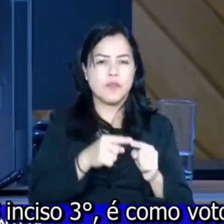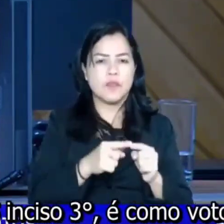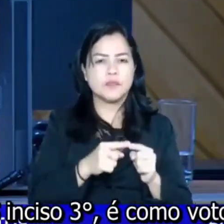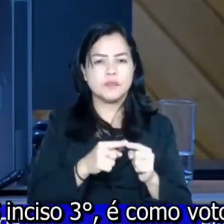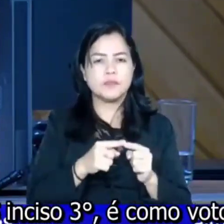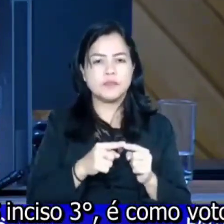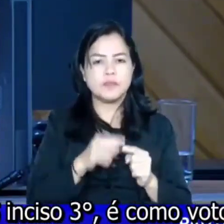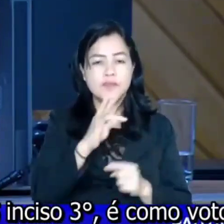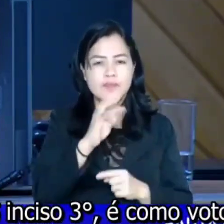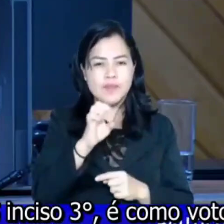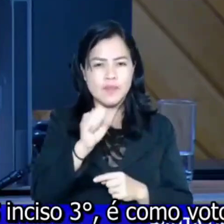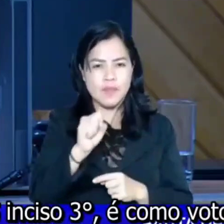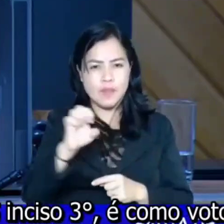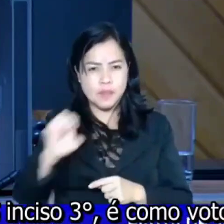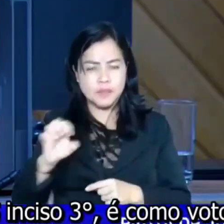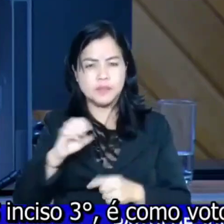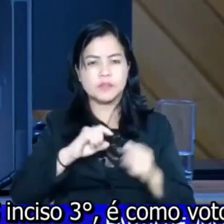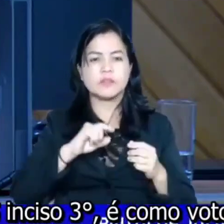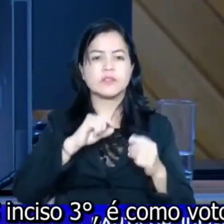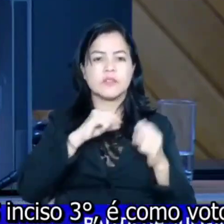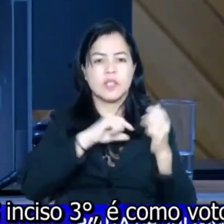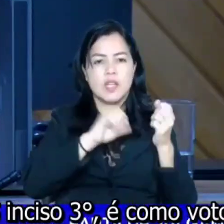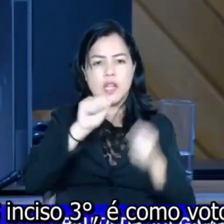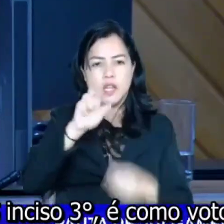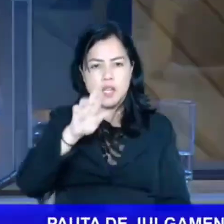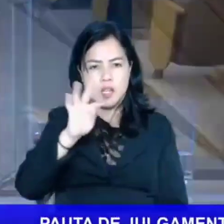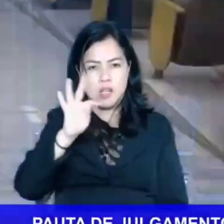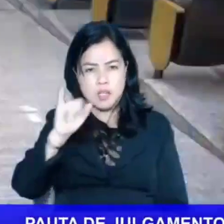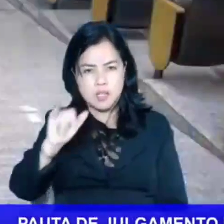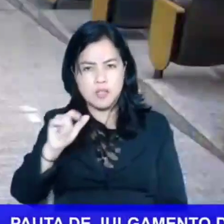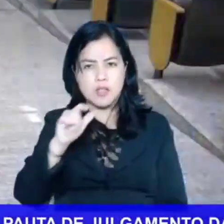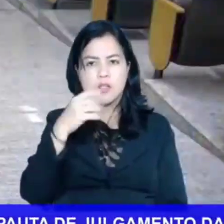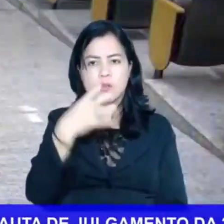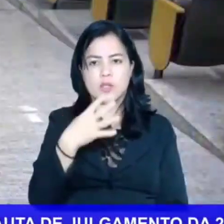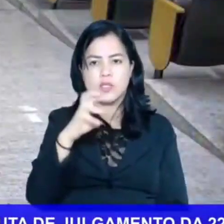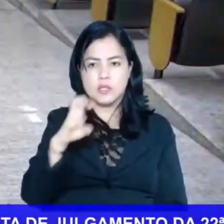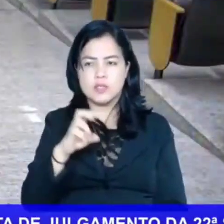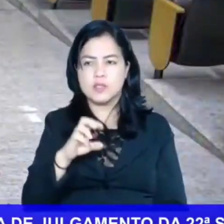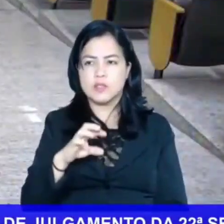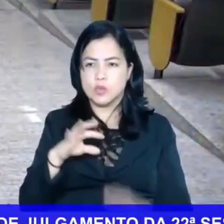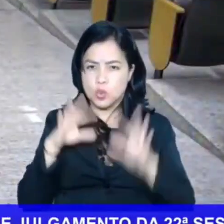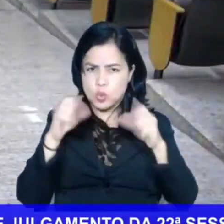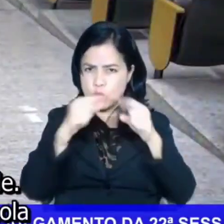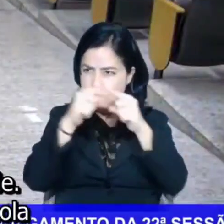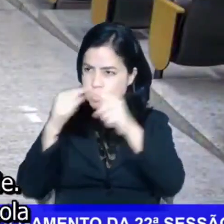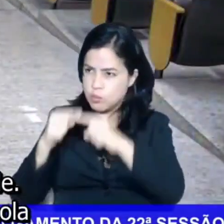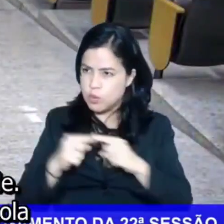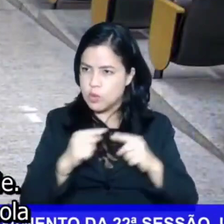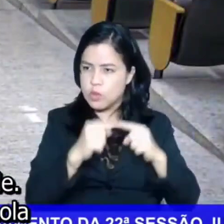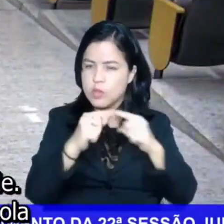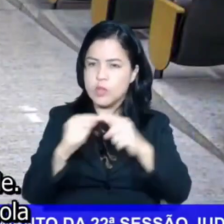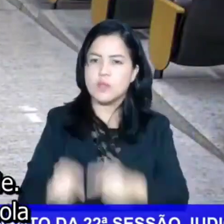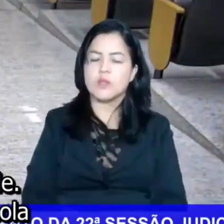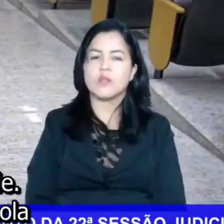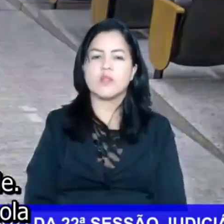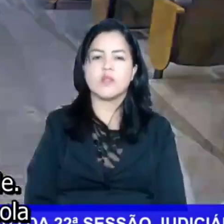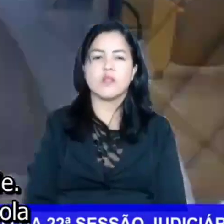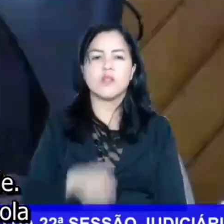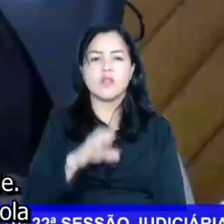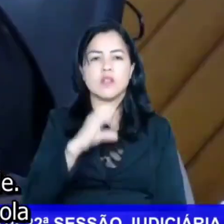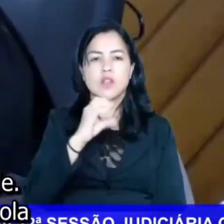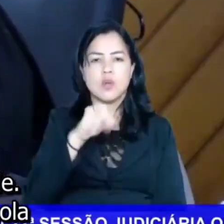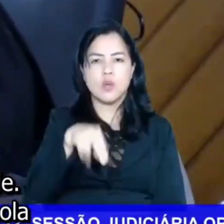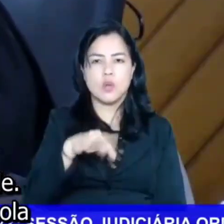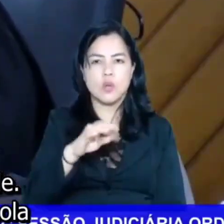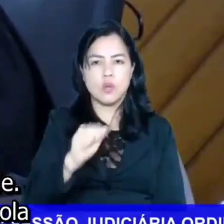23.604/2019, no artigo 45, inciso 3º. É como voto. Imagem ampla do plenário. Pro contas desaprovadas. Foco